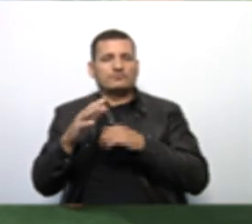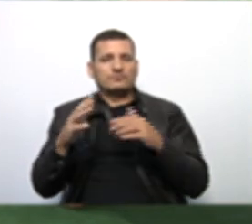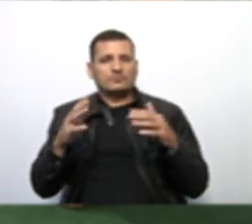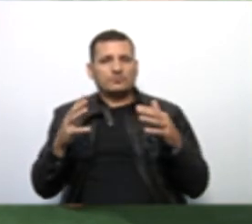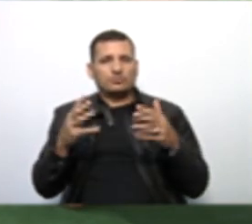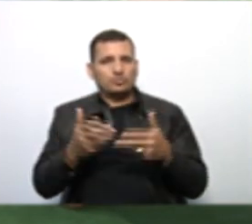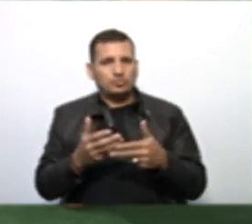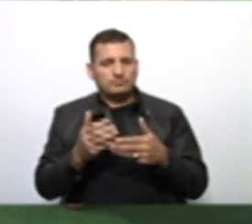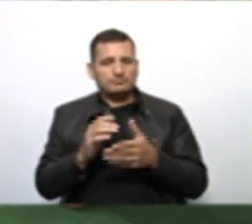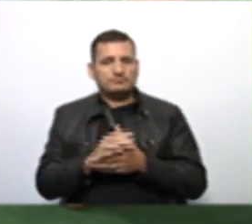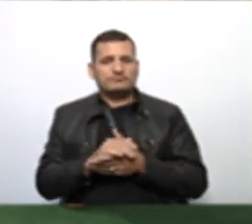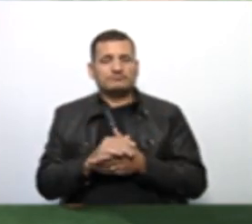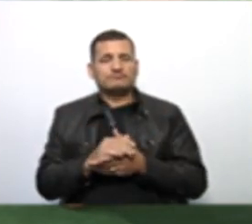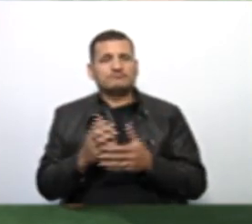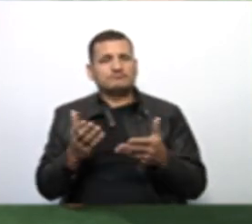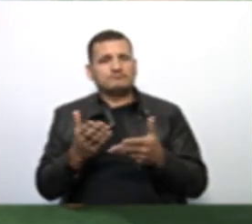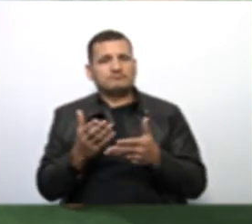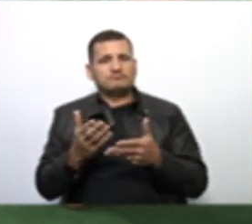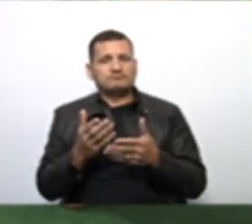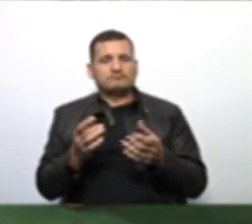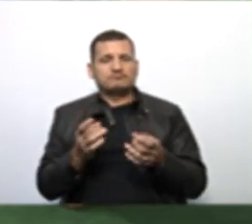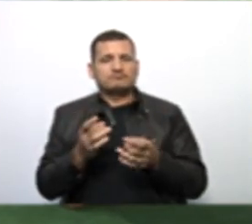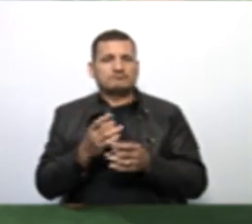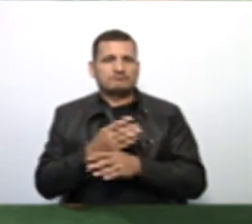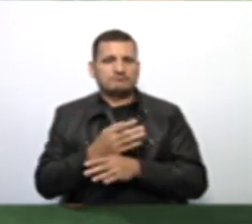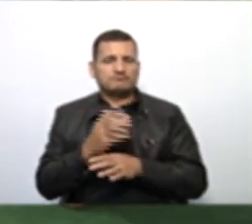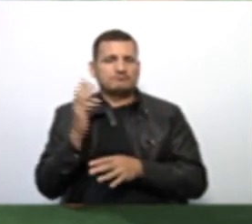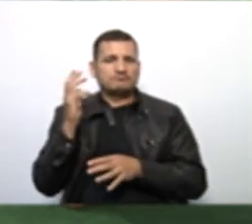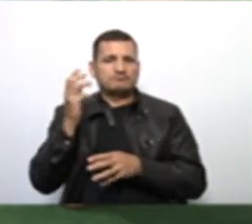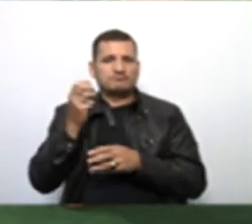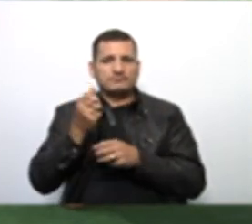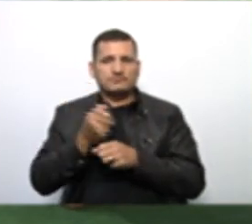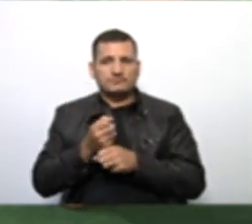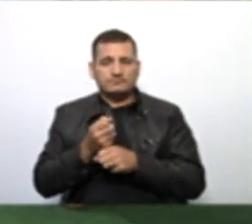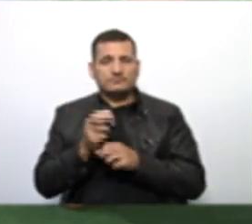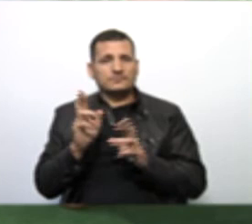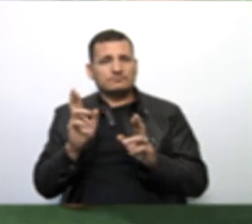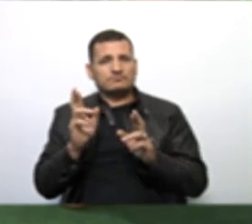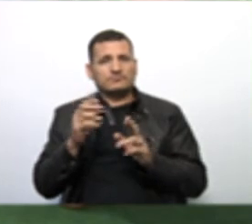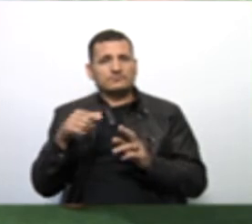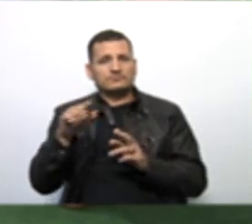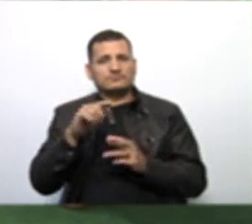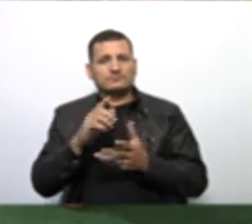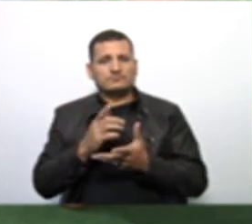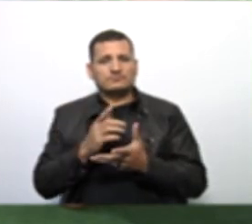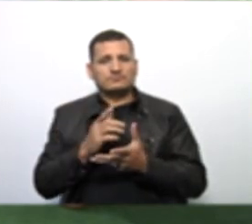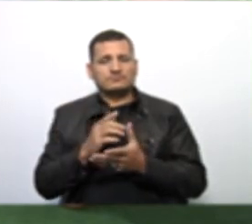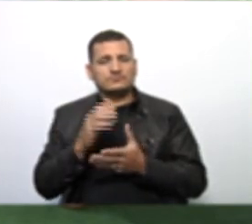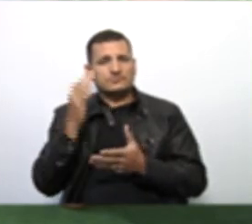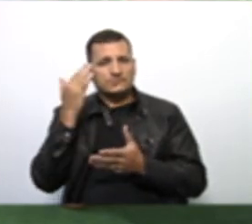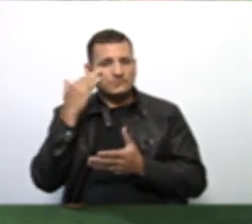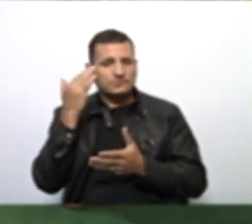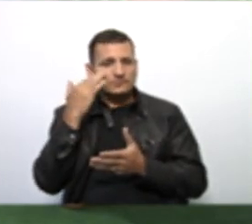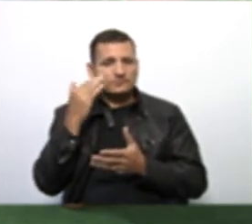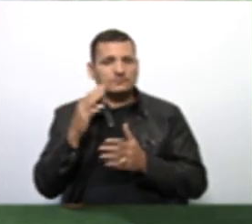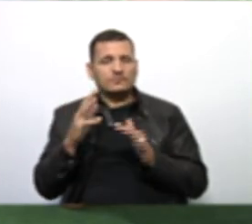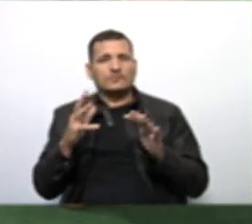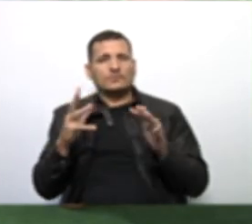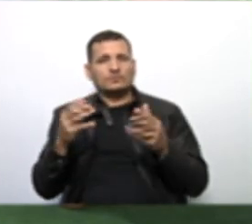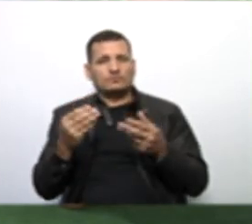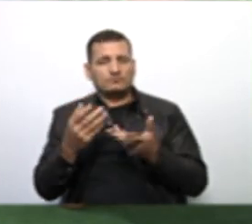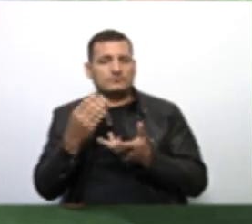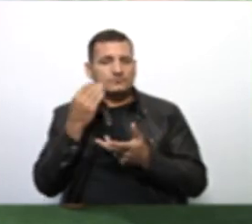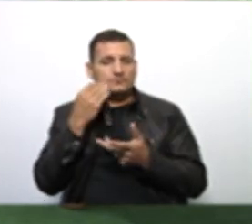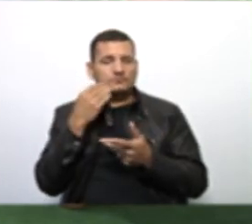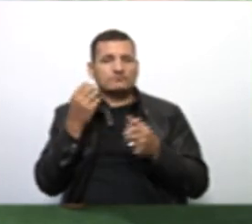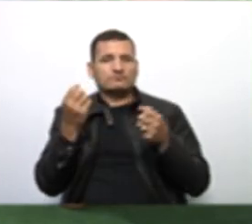eles. Estamos encerrando já a nossa revisão aqui. Espero que eles tenham realmente compreendido tudo que a gente tentou